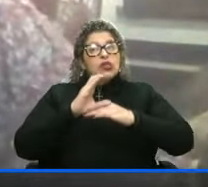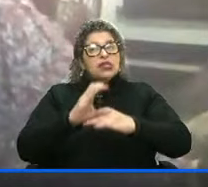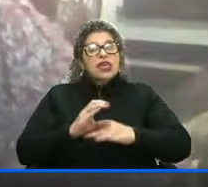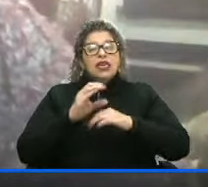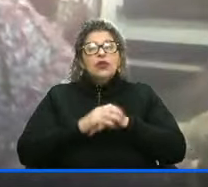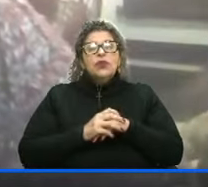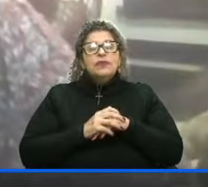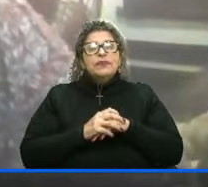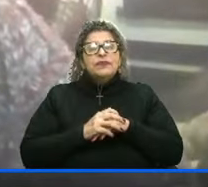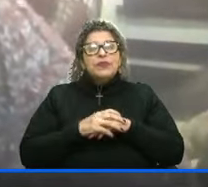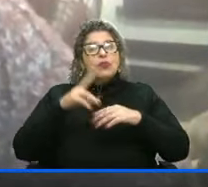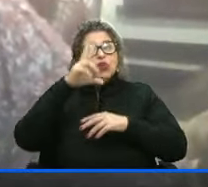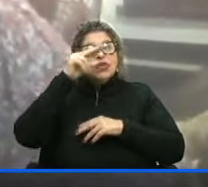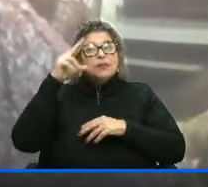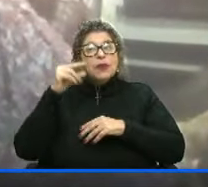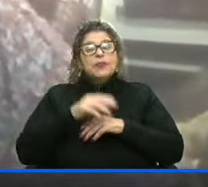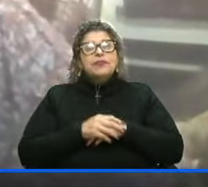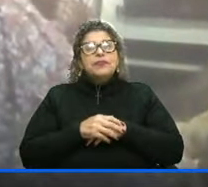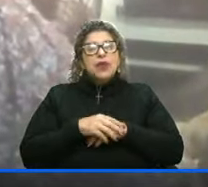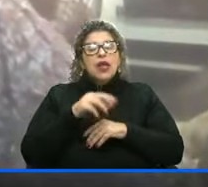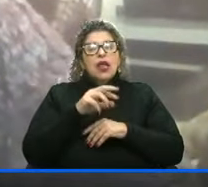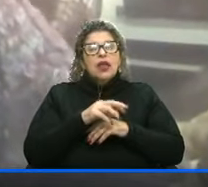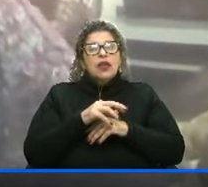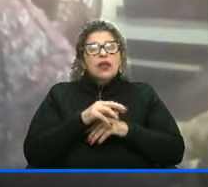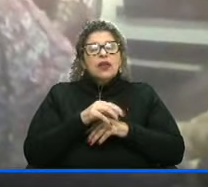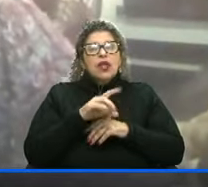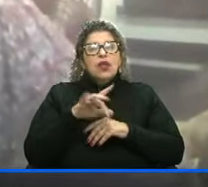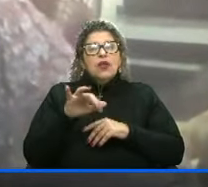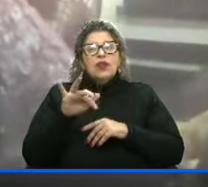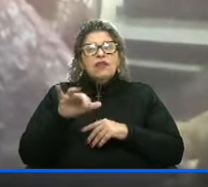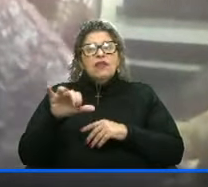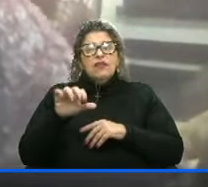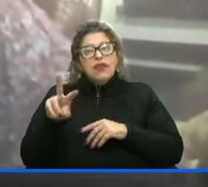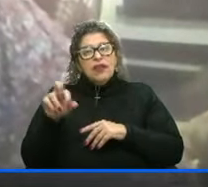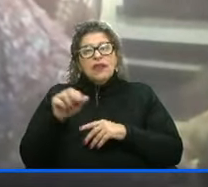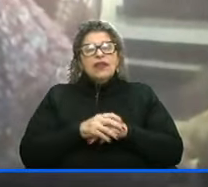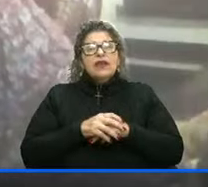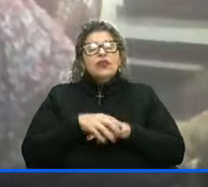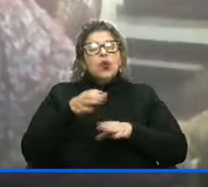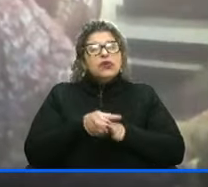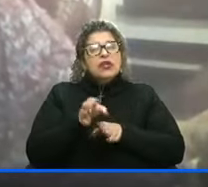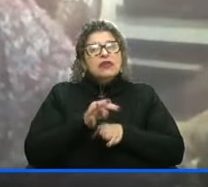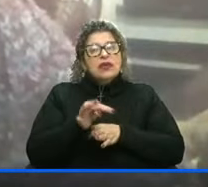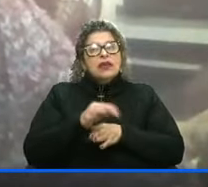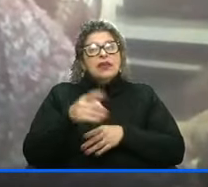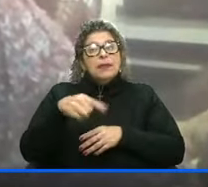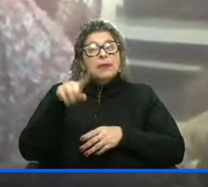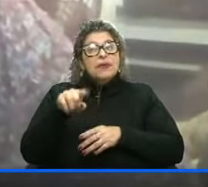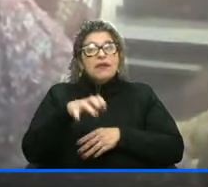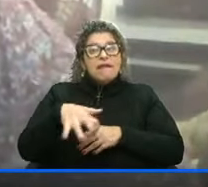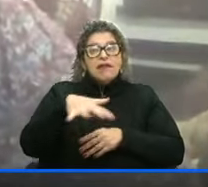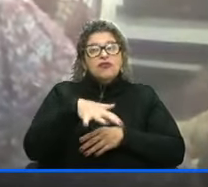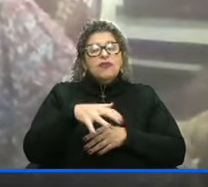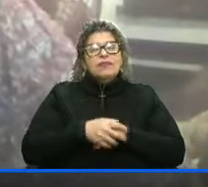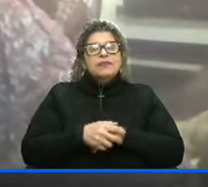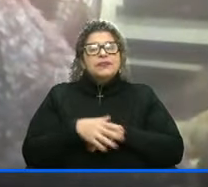Municipal, também a Loiva Dietrich, conselheira tutelar do Conselho Tutelar da Primeira Região, muito